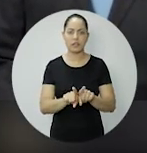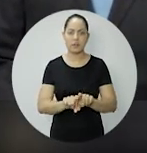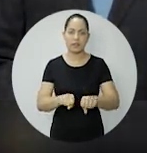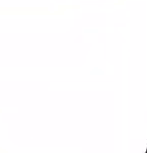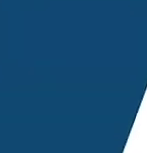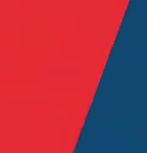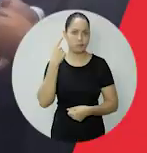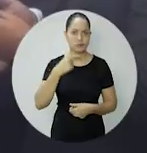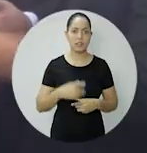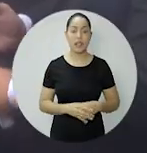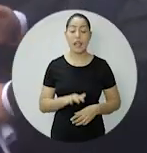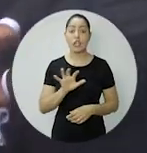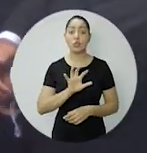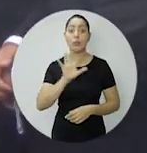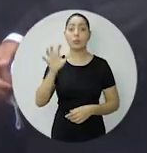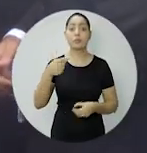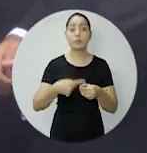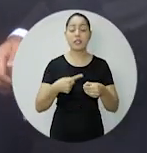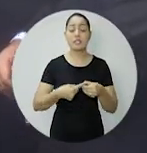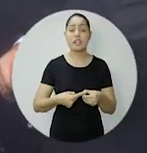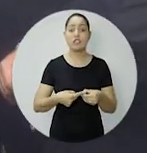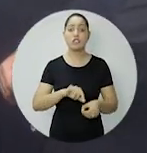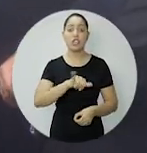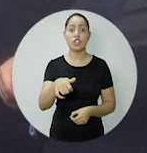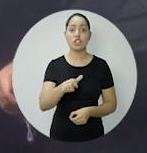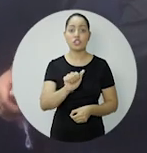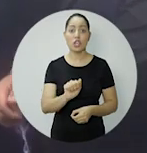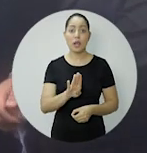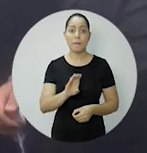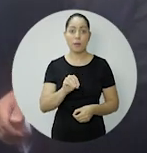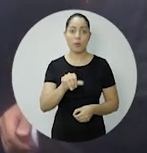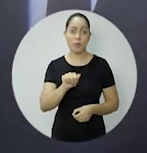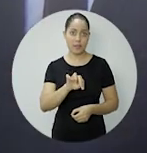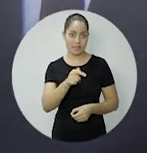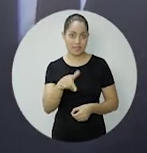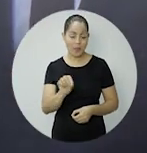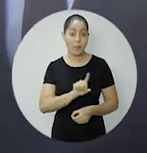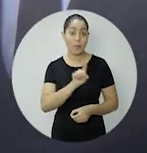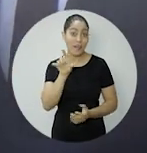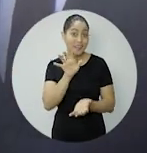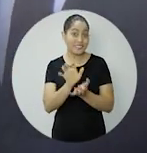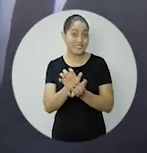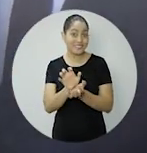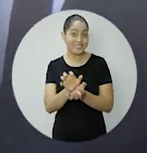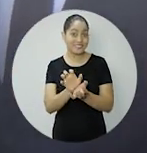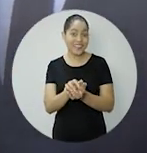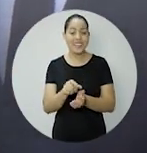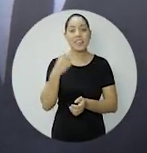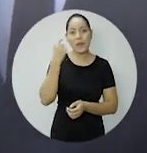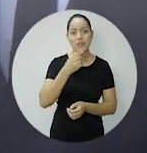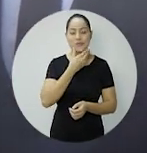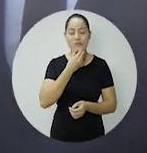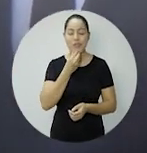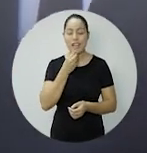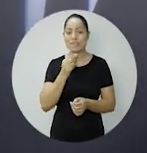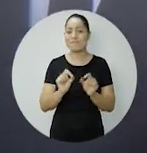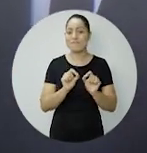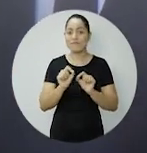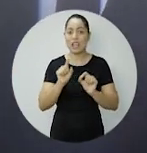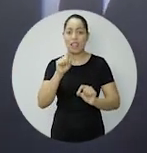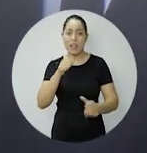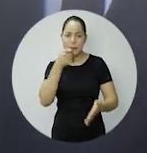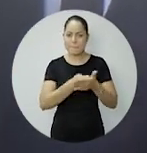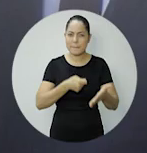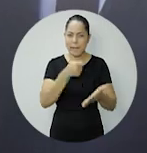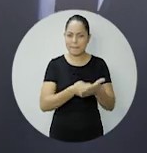advocacia. No município de Jaboatão dos Guararapes, em Pernambuco, o advogado Guilherme Interaminense foi agredido de